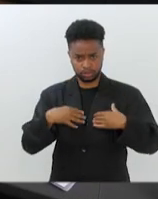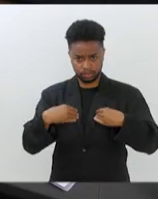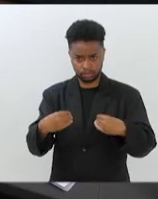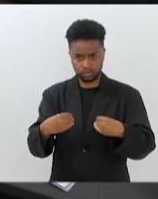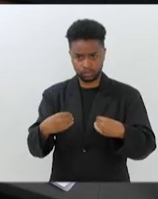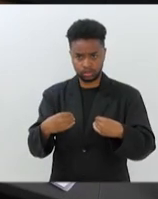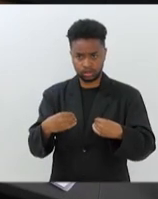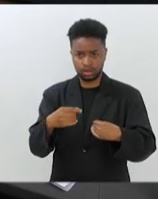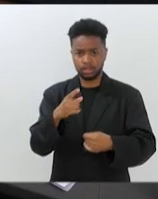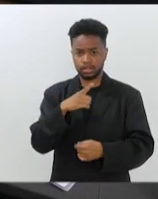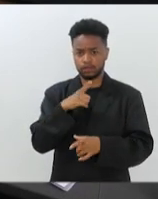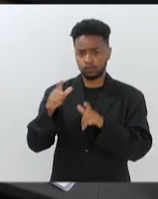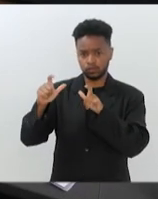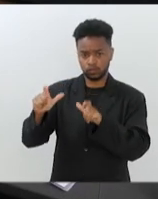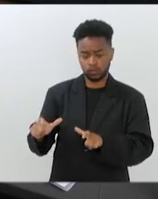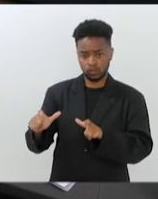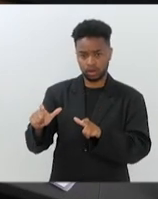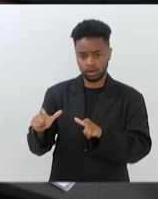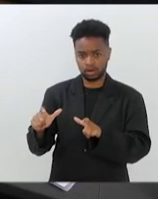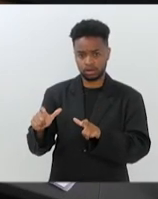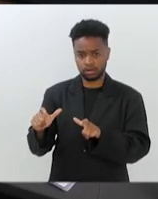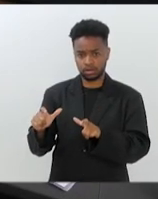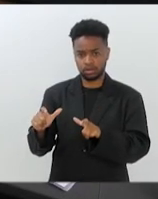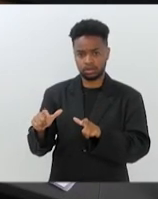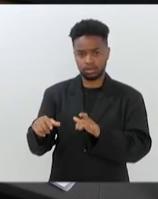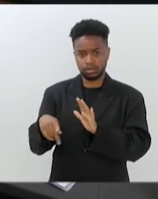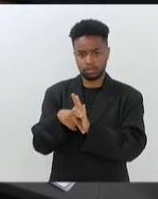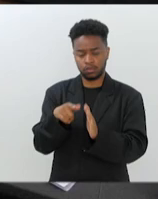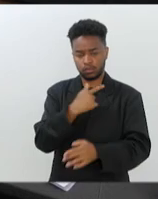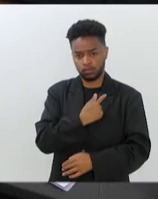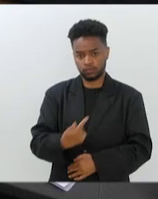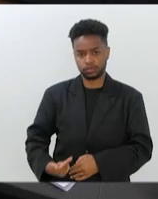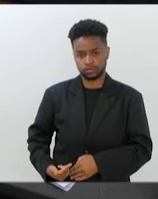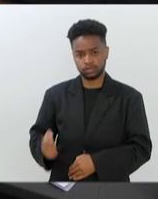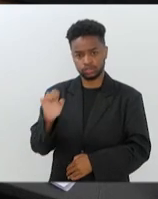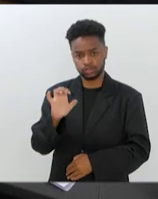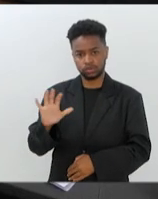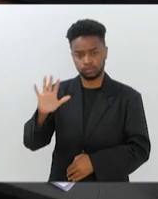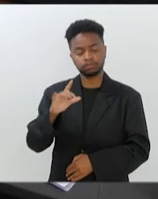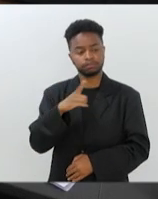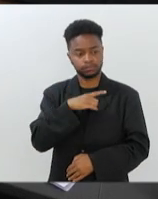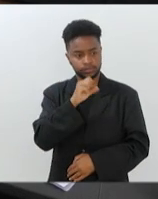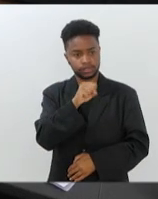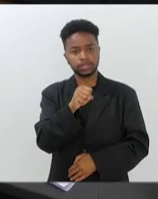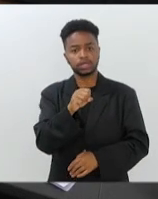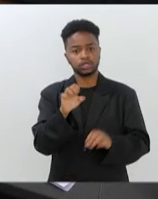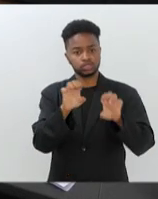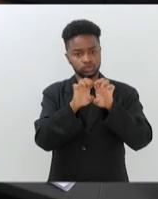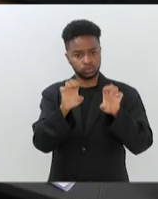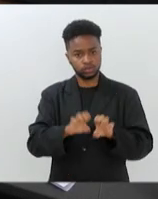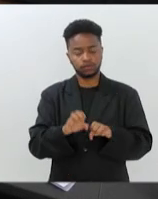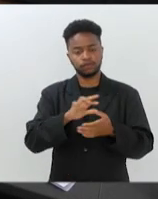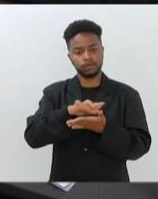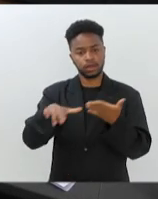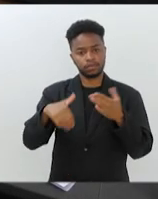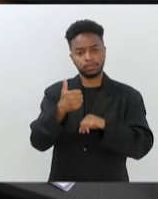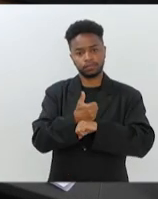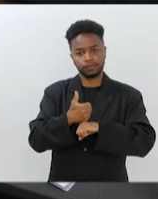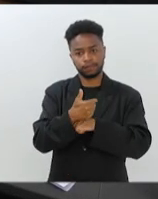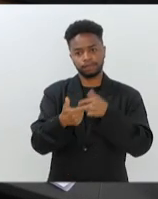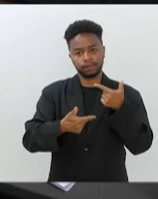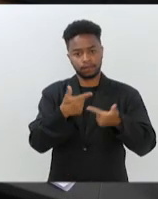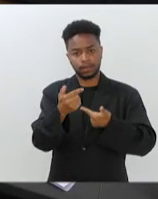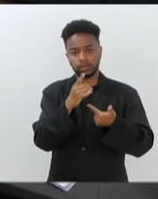T teve um acho que teve um espaço determinado pro Governo do Estado Sim nós tínhamos uma estrutura inclusive grande de profissionais trabalhando no dia do